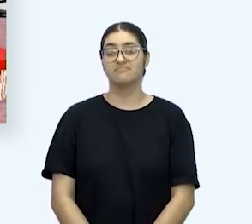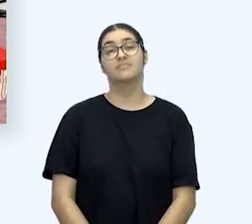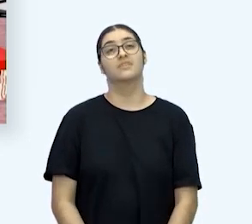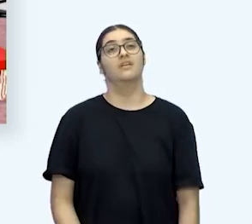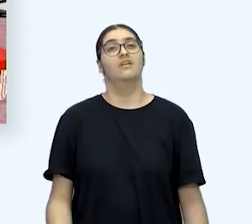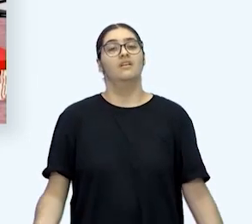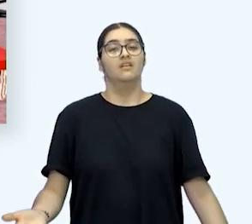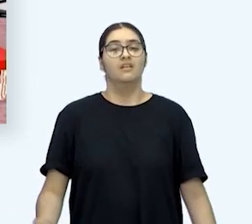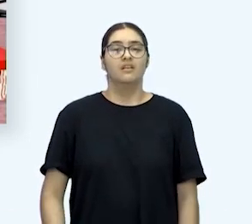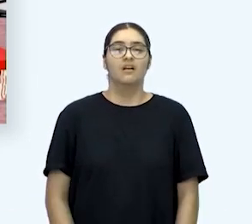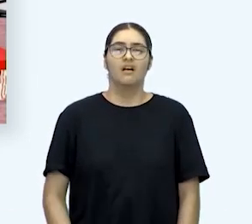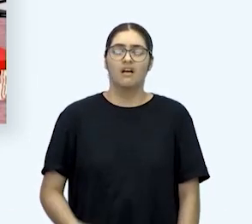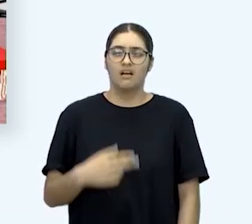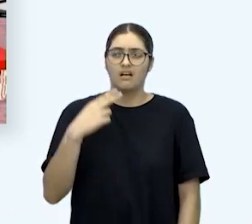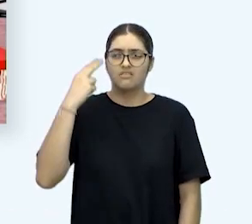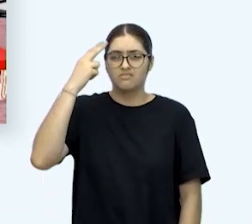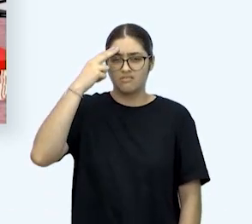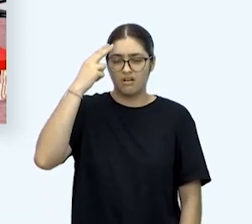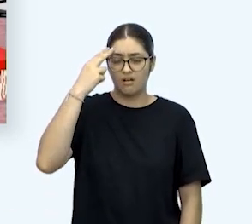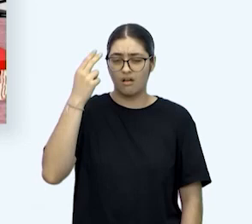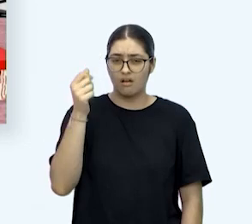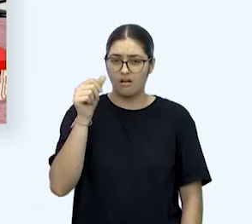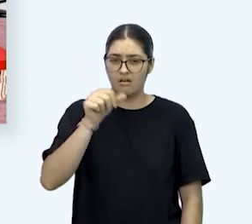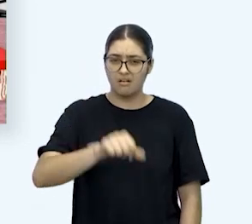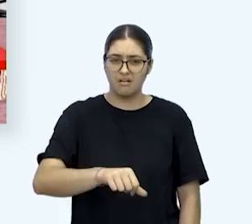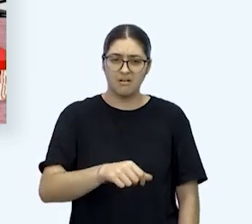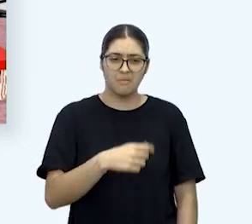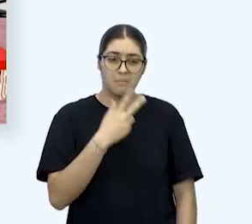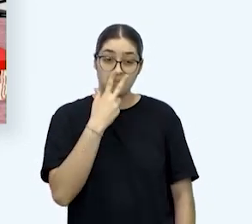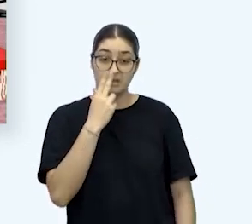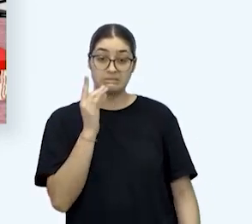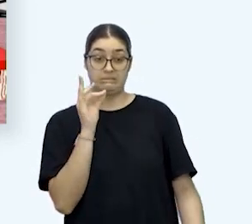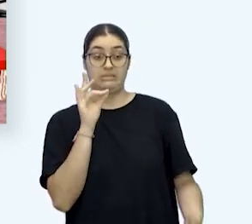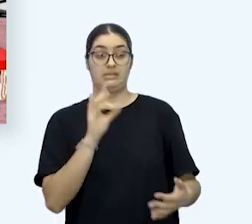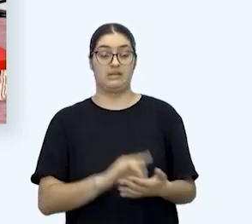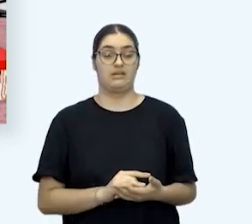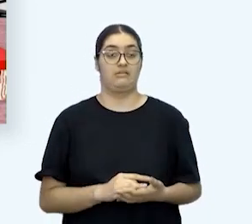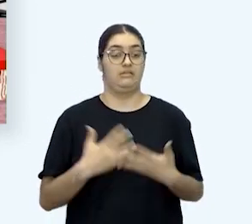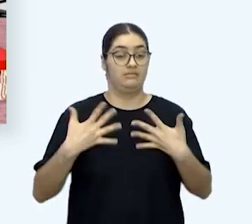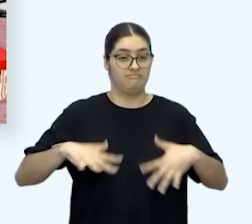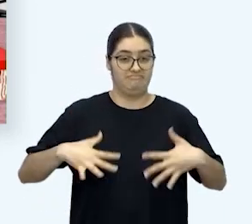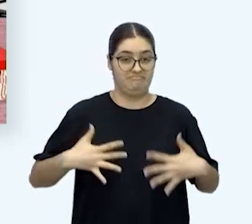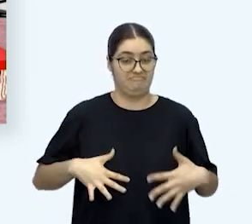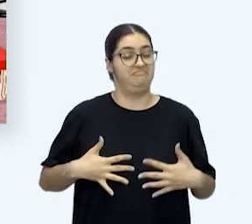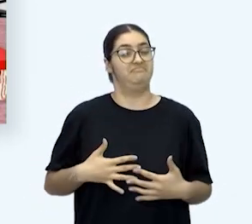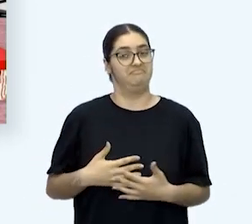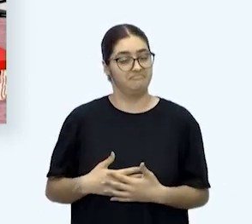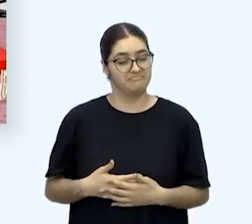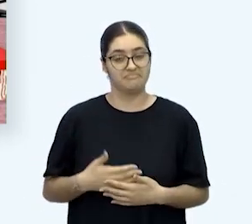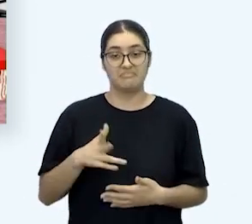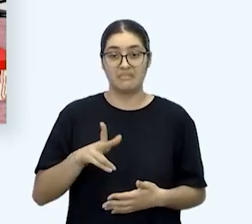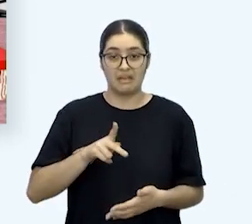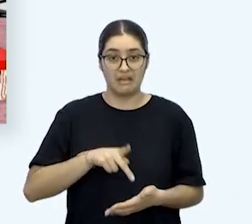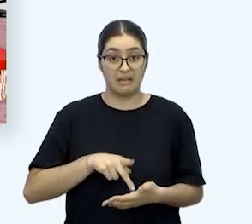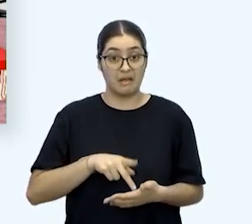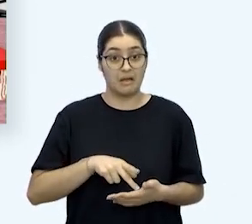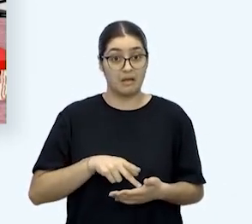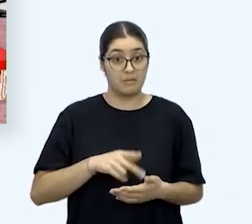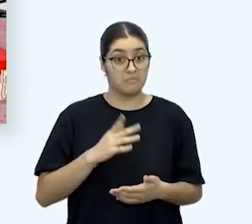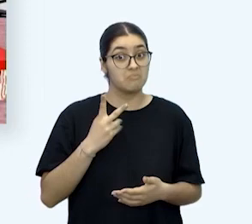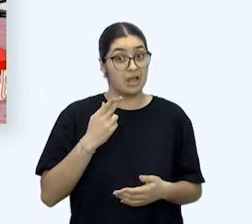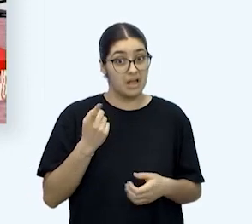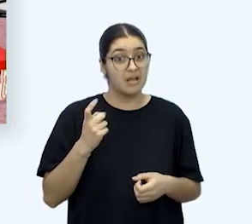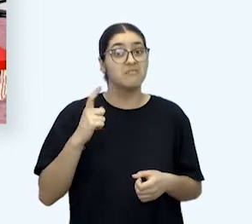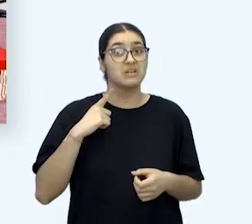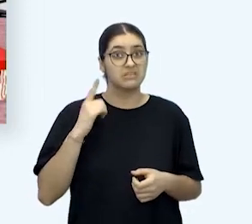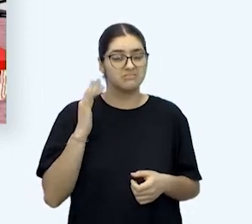Nossa, que sonho horrível! Mas parecia tão real. Na verdade, pode vir a ser se a gente não